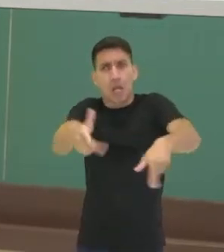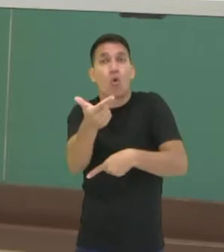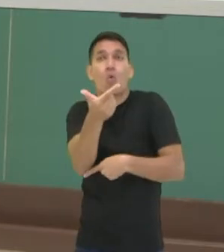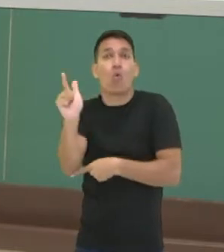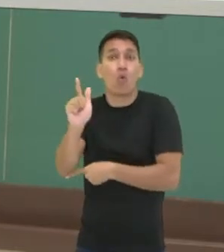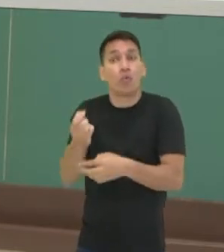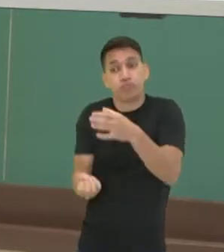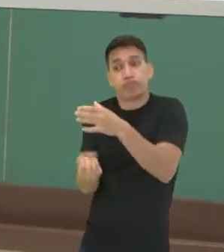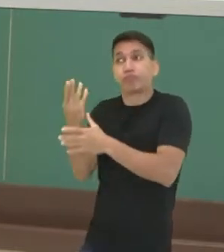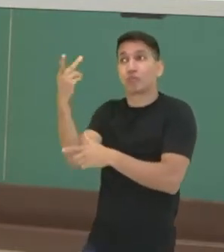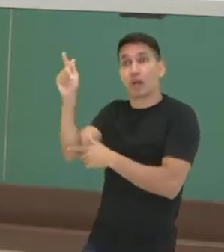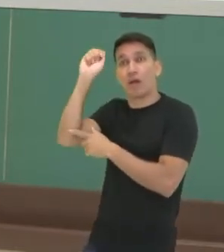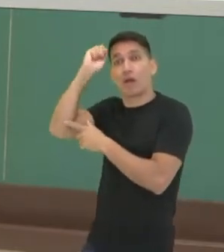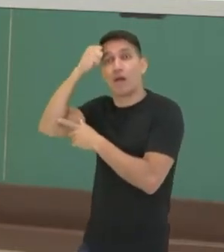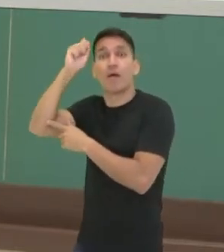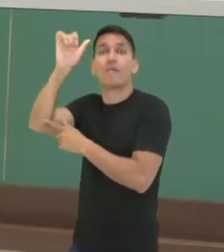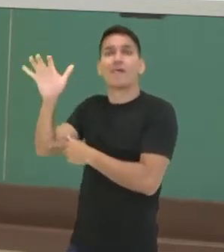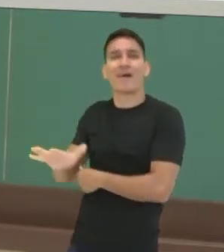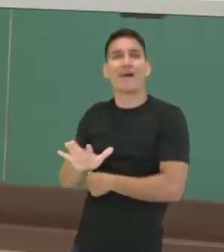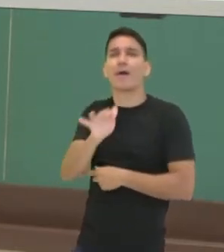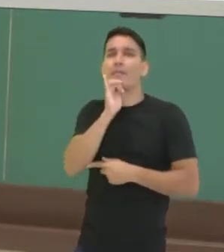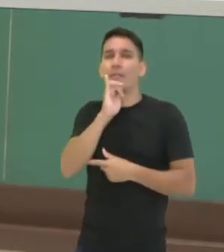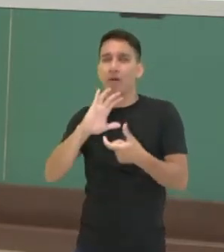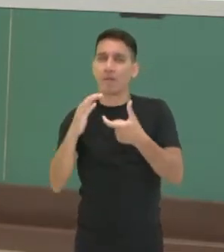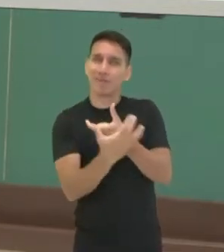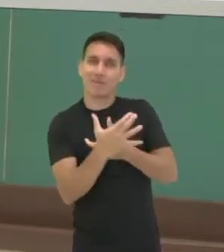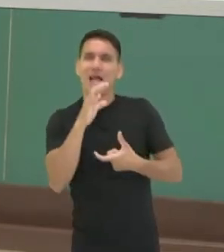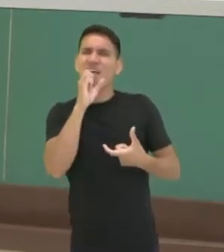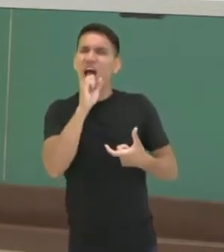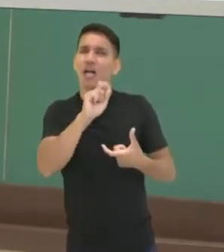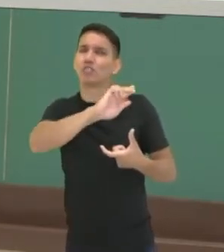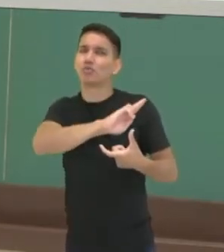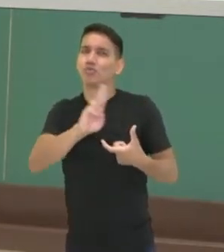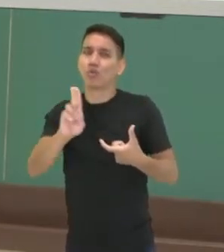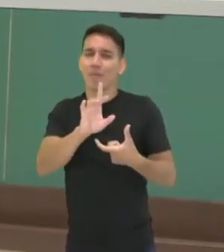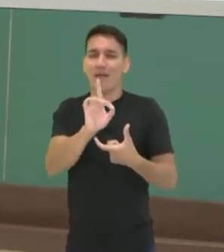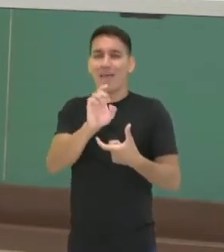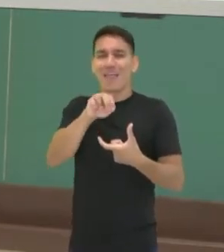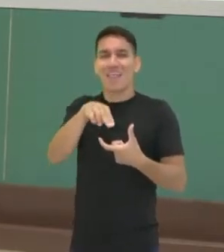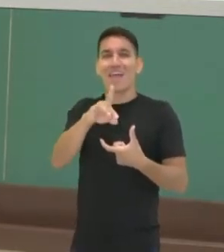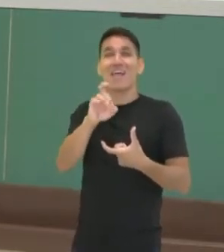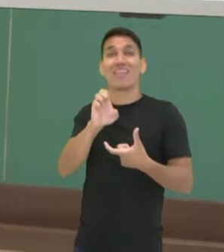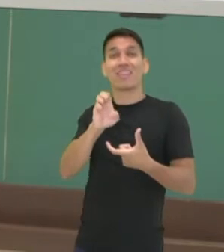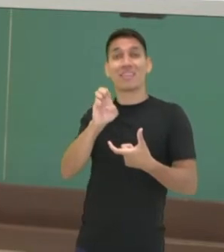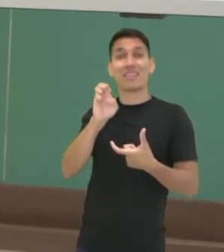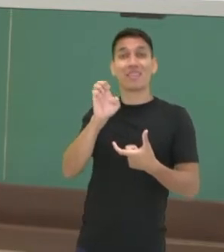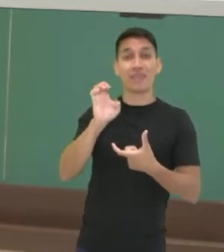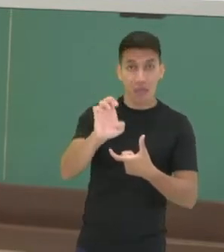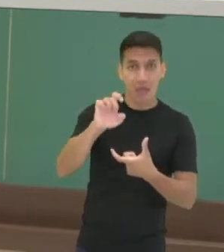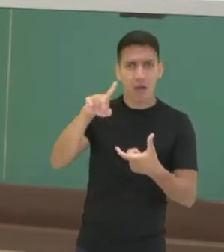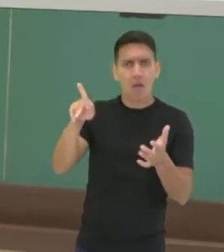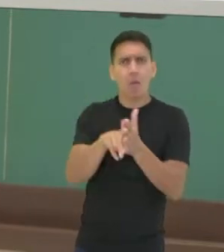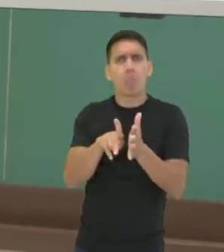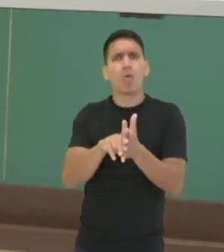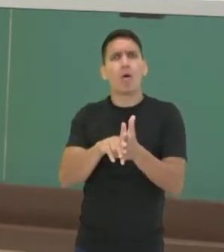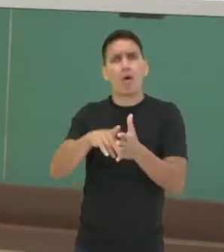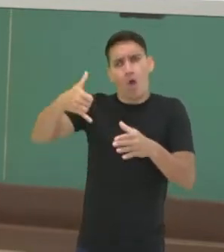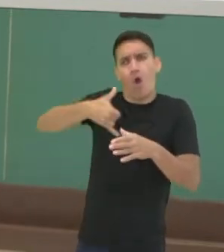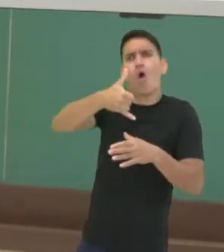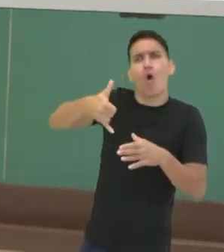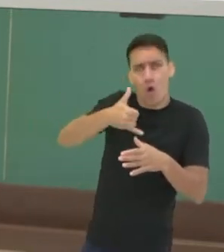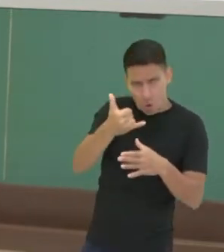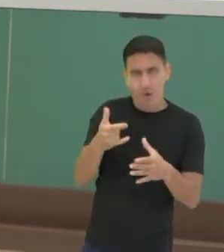origem africana. A ideia do dendê, que tanto é uma palavra, como também é um óleo oriundo da África, entre muitos outros. Mas também